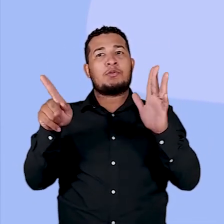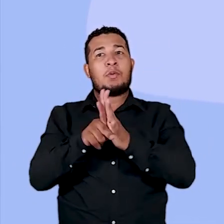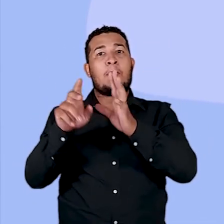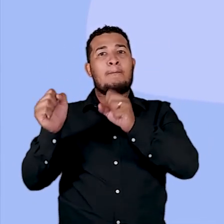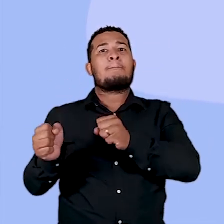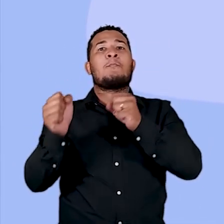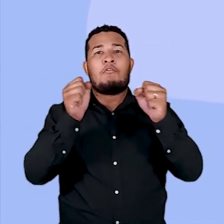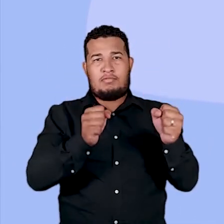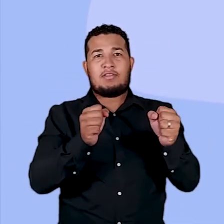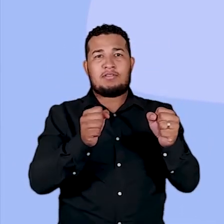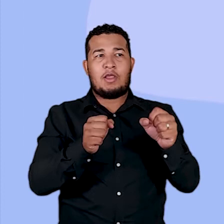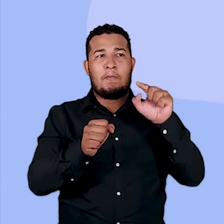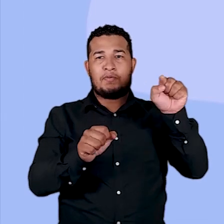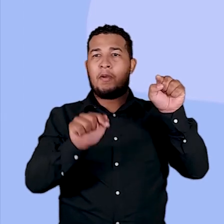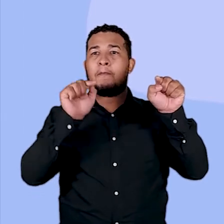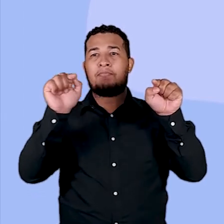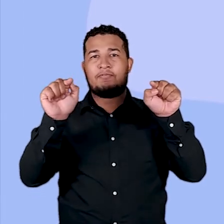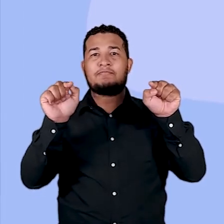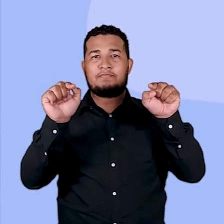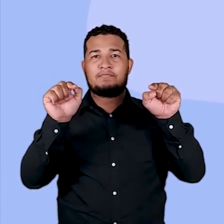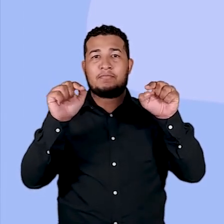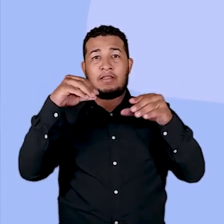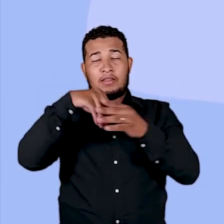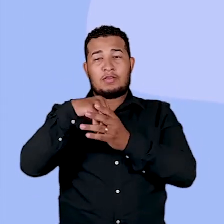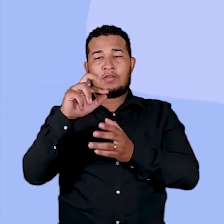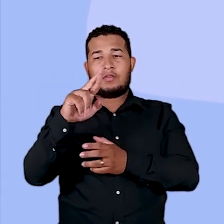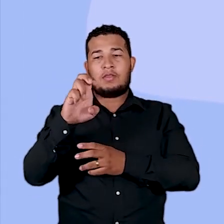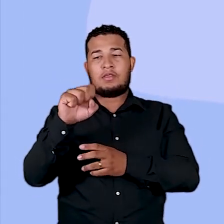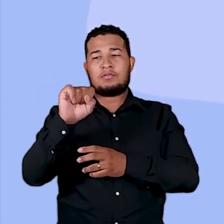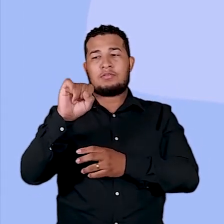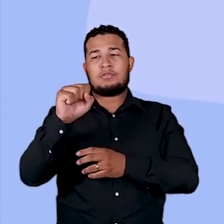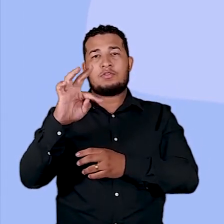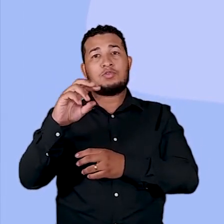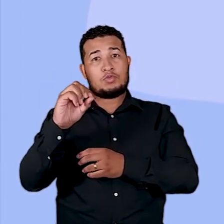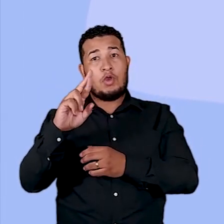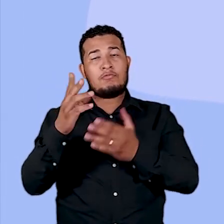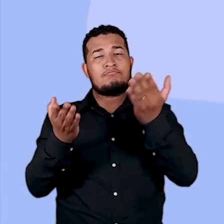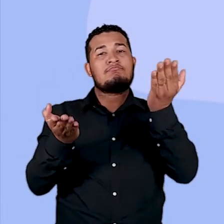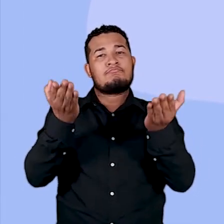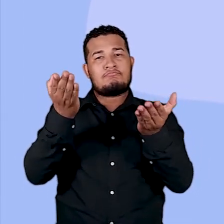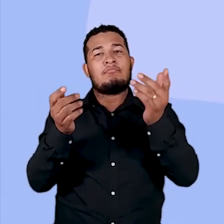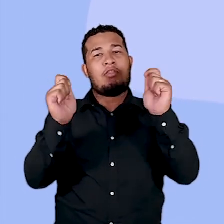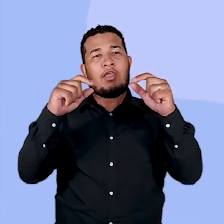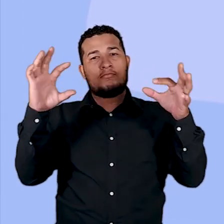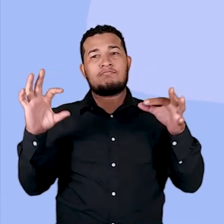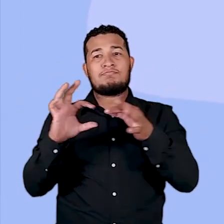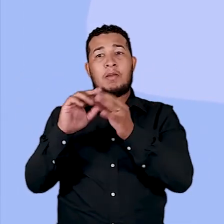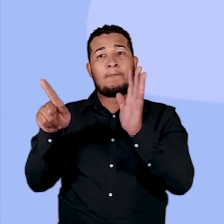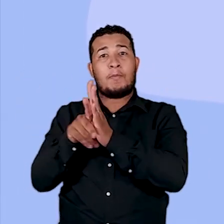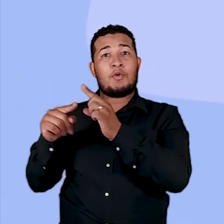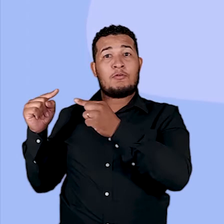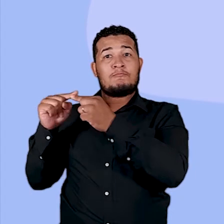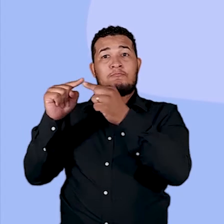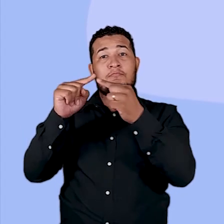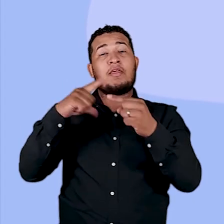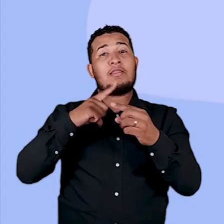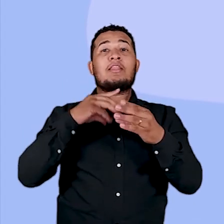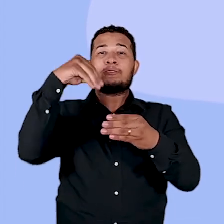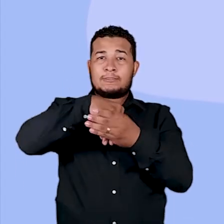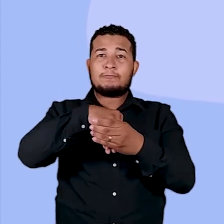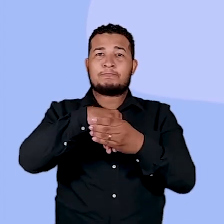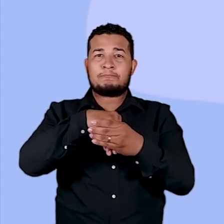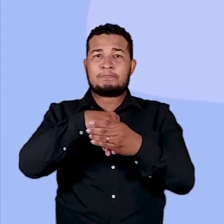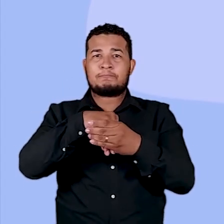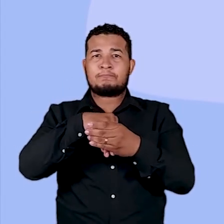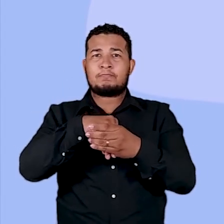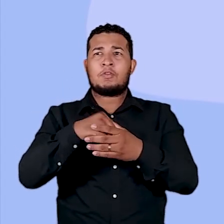de potencial entre dois pontos de um resistor é proporcional à corrente elétrica que é estabelecida